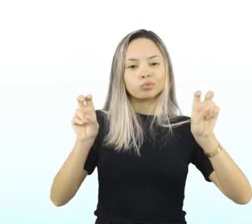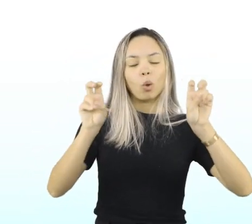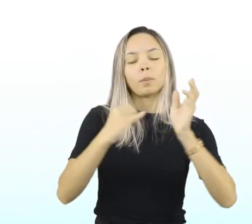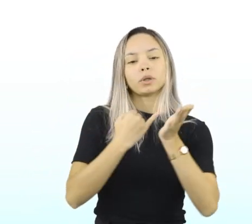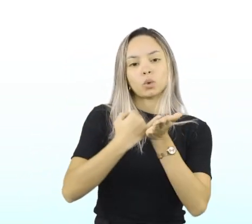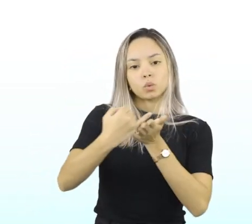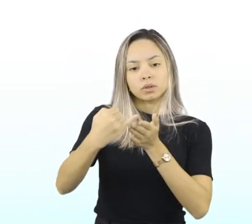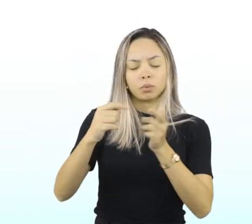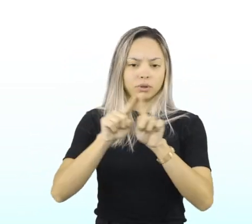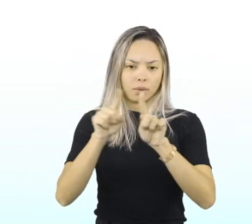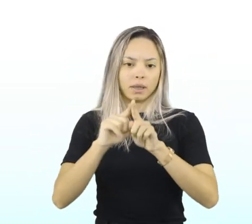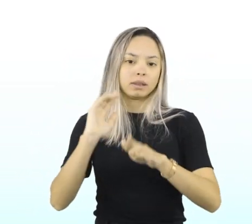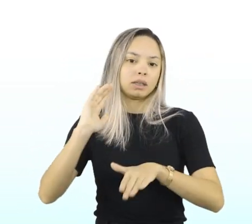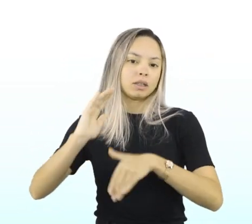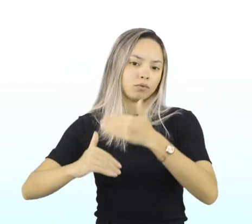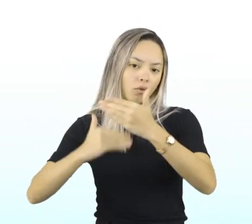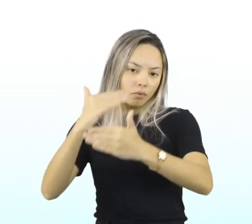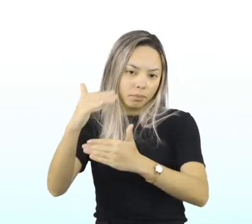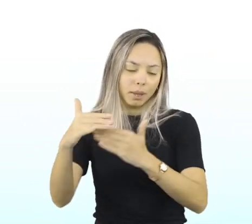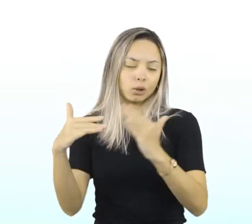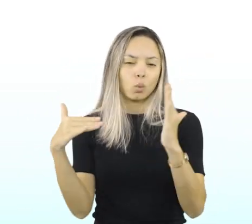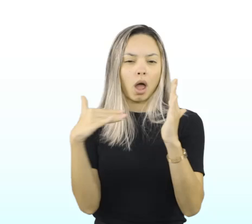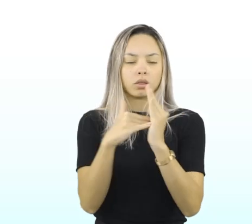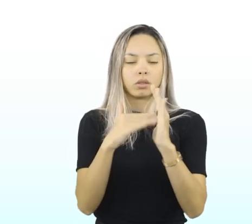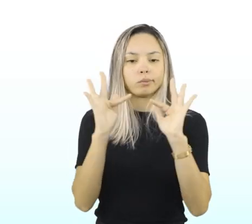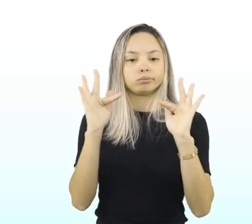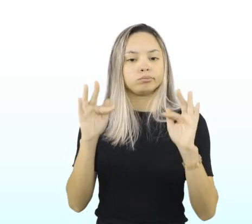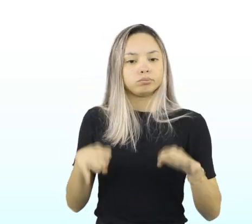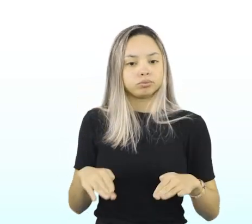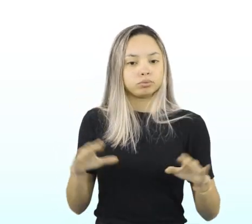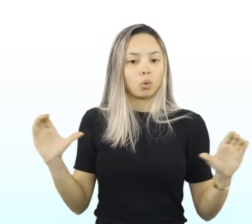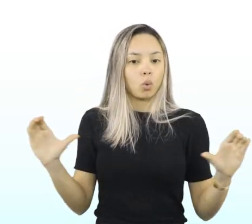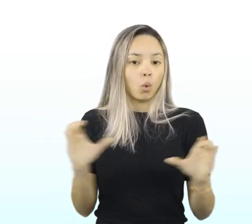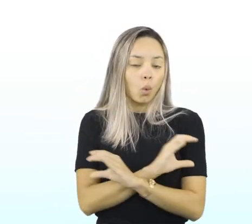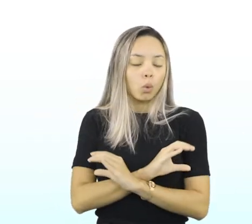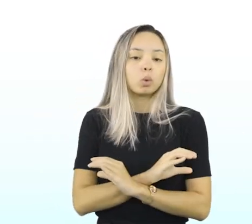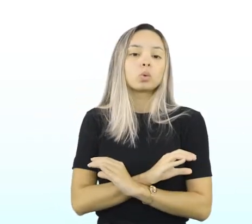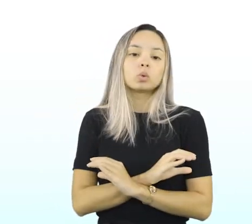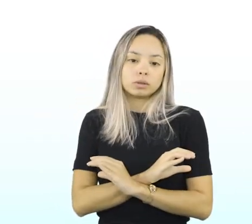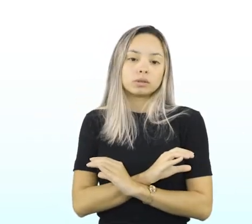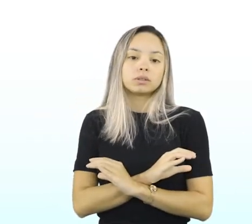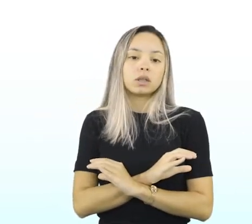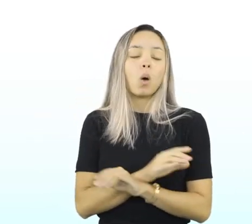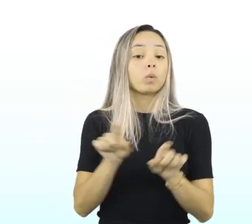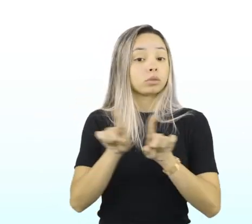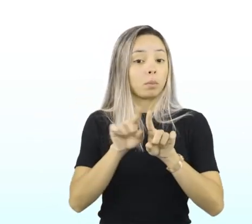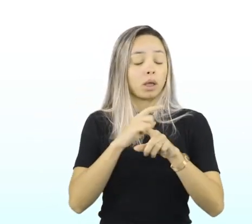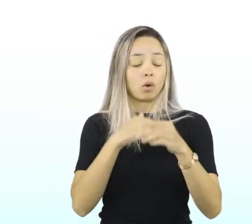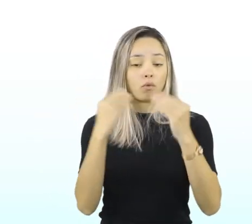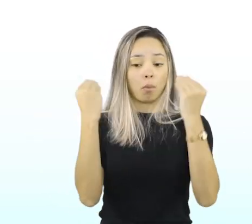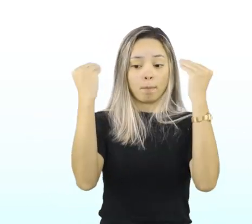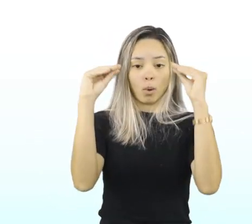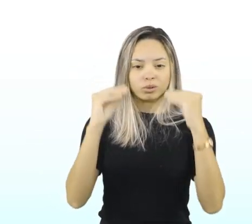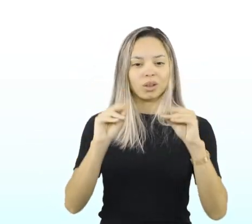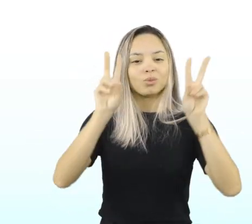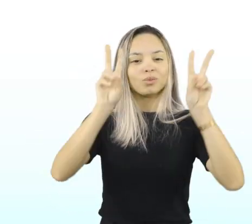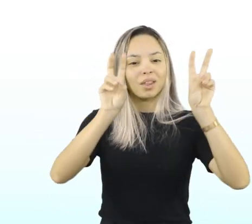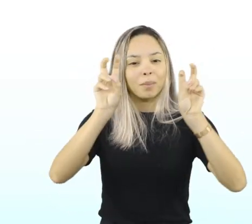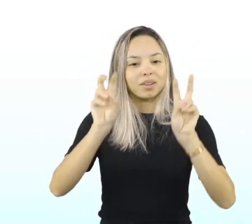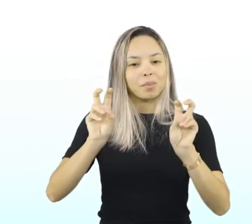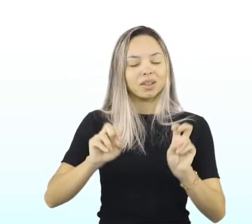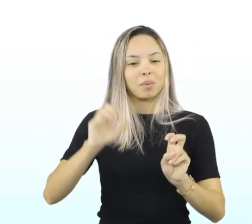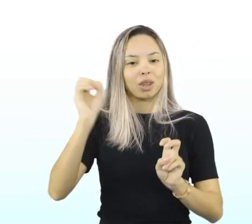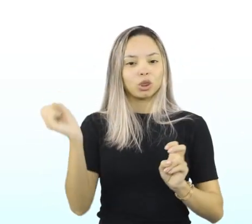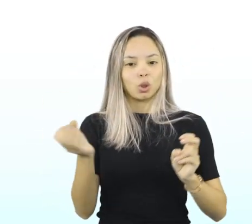Consequentemente, a gente trabalha também o parágrafo de desenvolvimento até chegar à conclusão e vou sempre colocando alguns temas para que